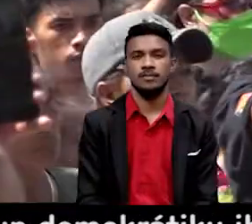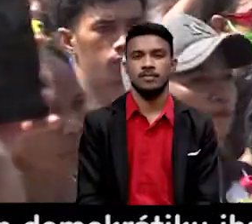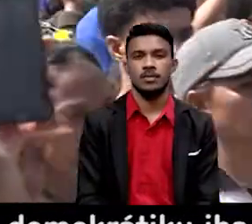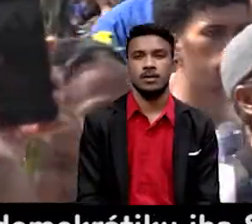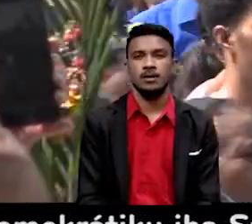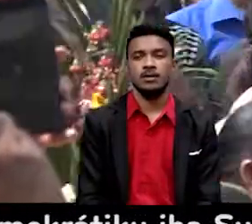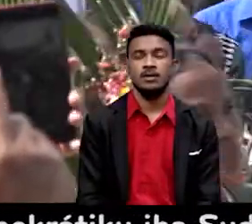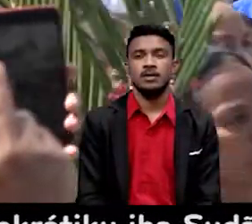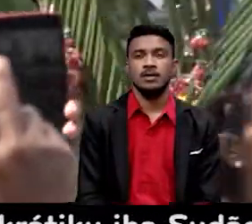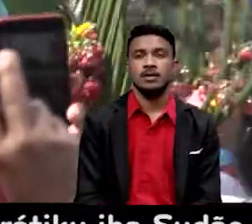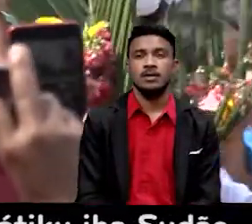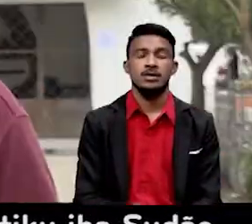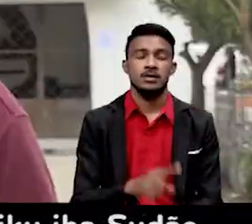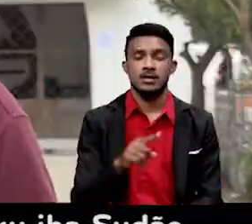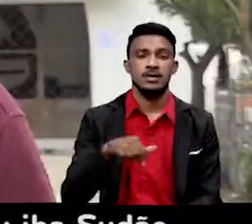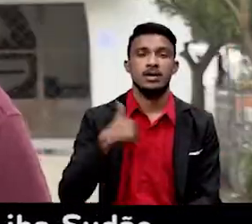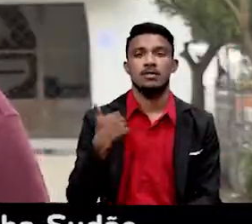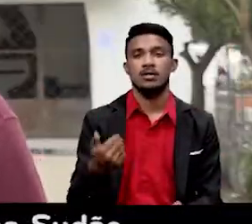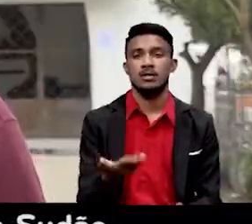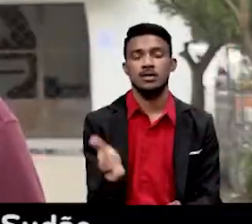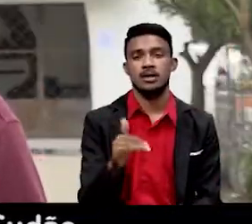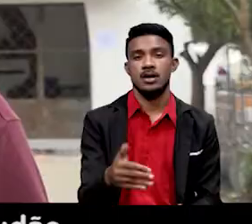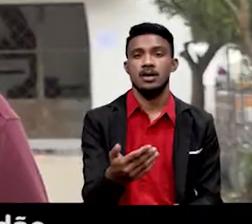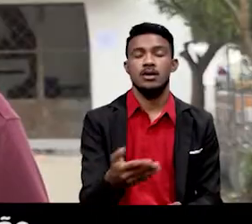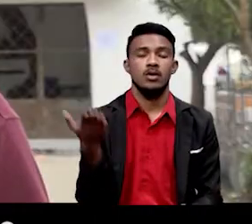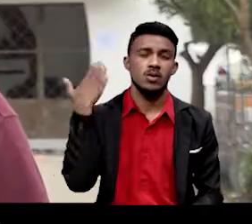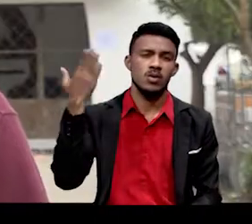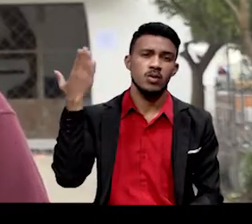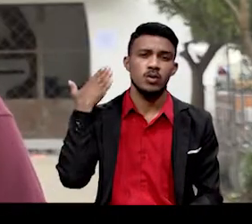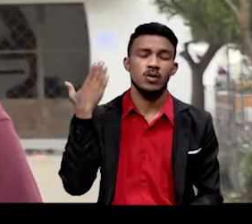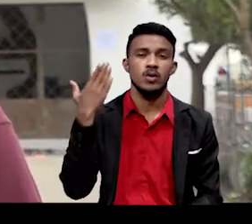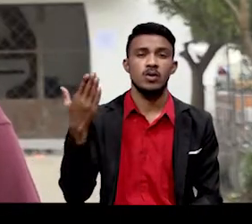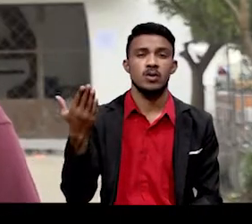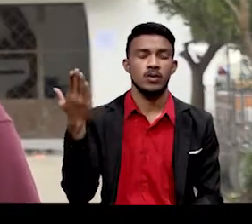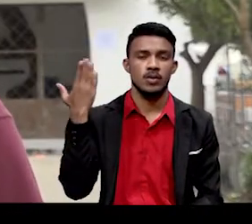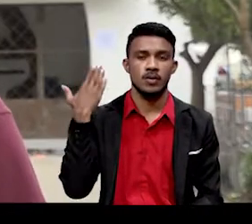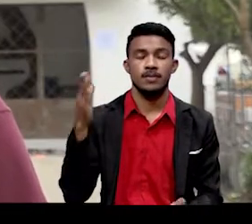Do que o botão demora bem, é mais ser o louco bem becas, se era bem ex general, se era